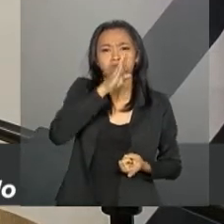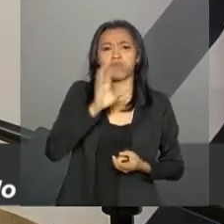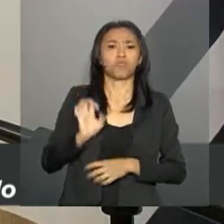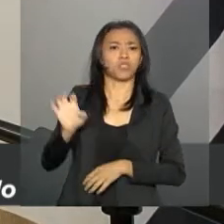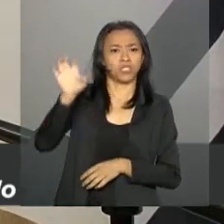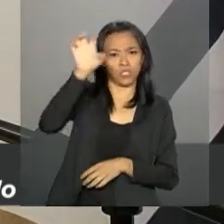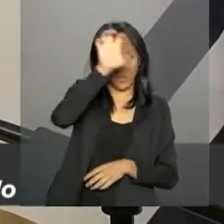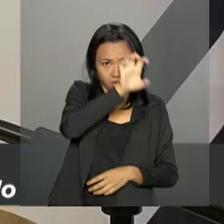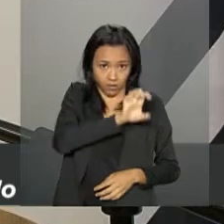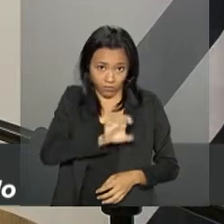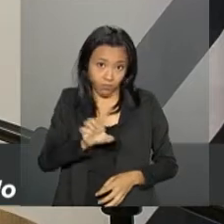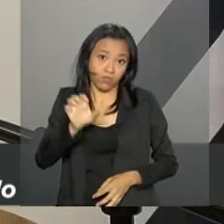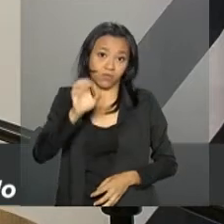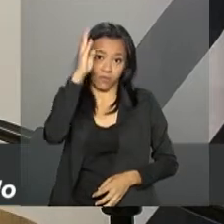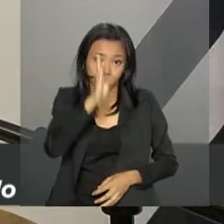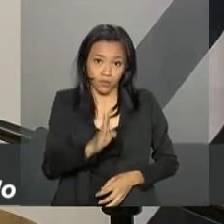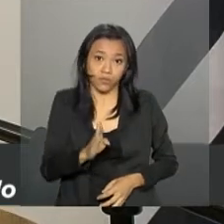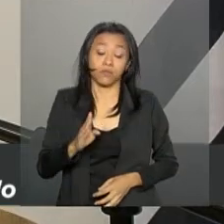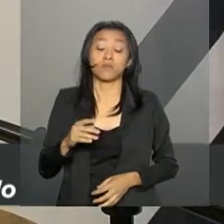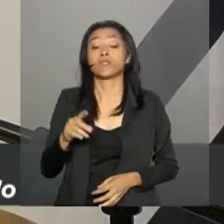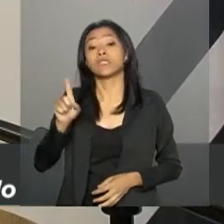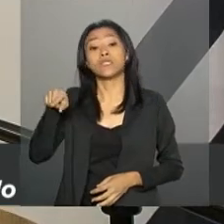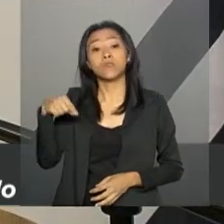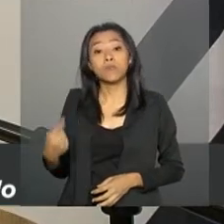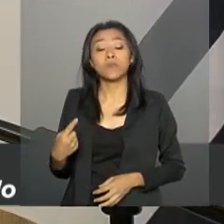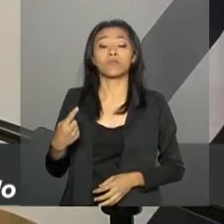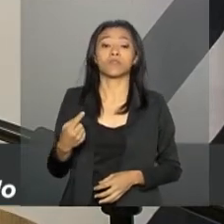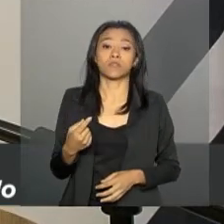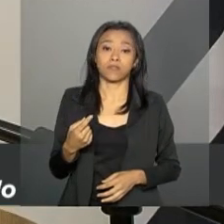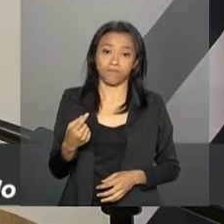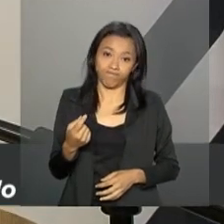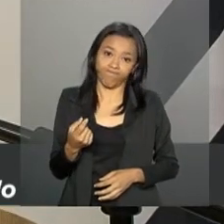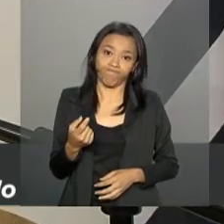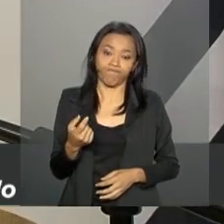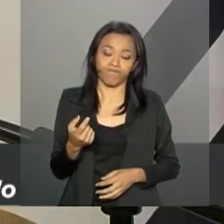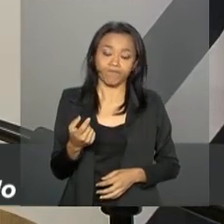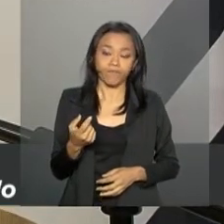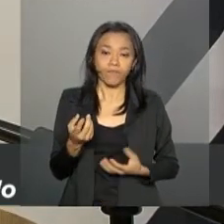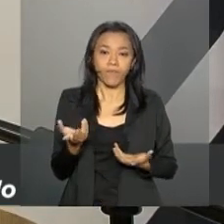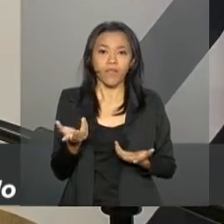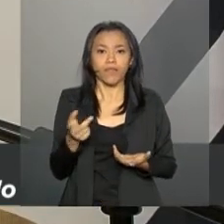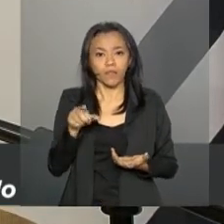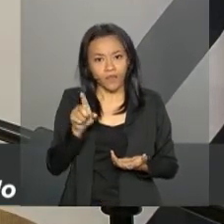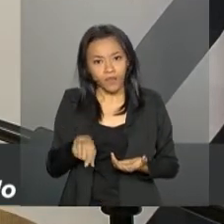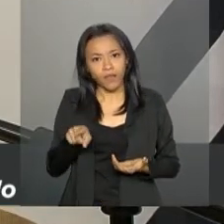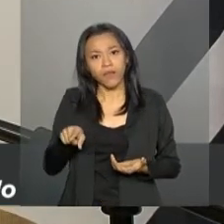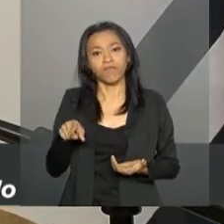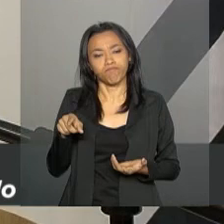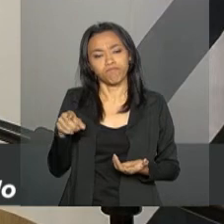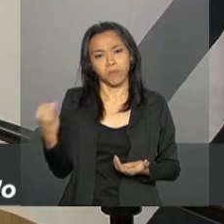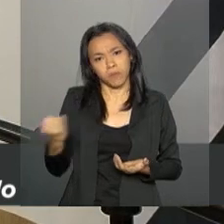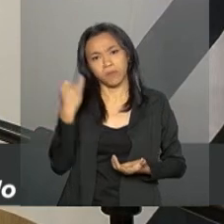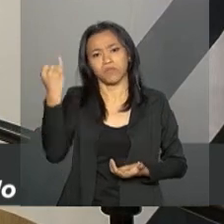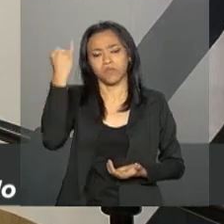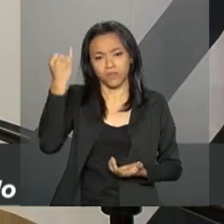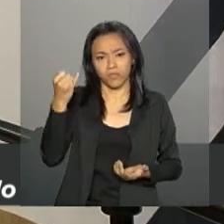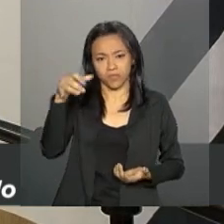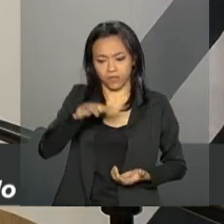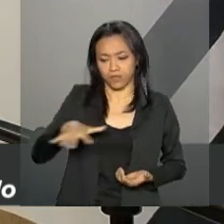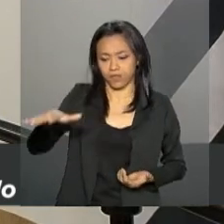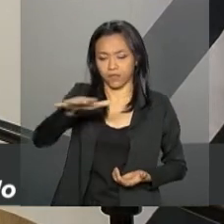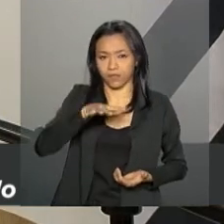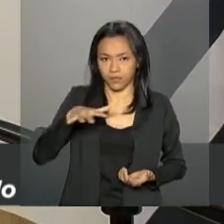e depois nos deixou para ocupar cargos talvez tão ou mais relevantes que aquele que